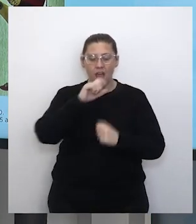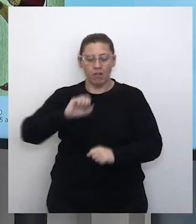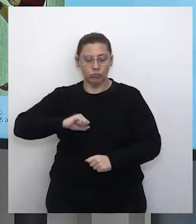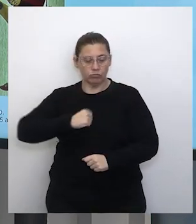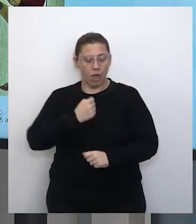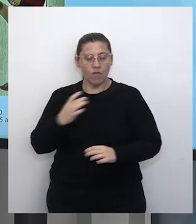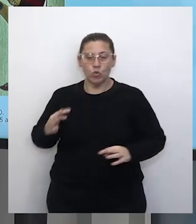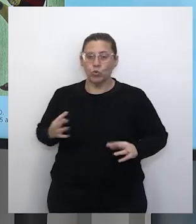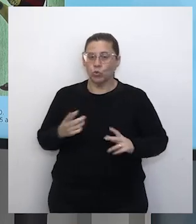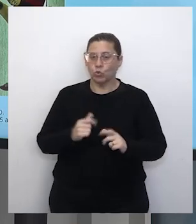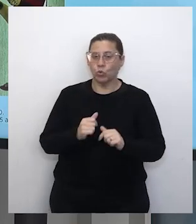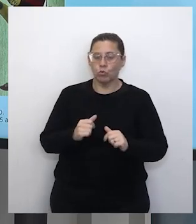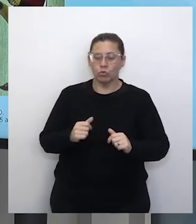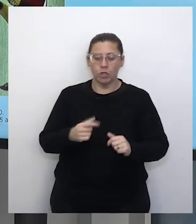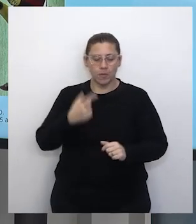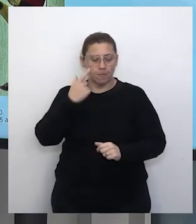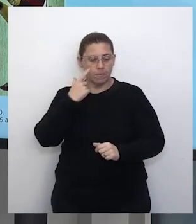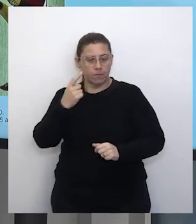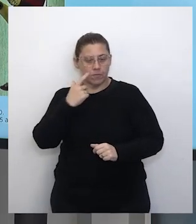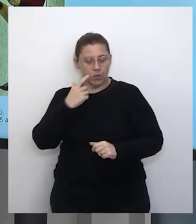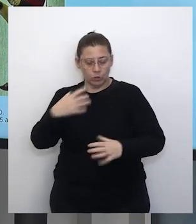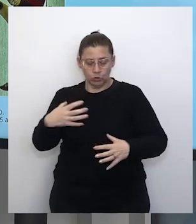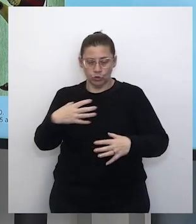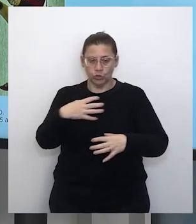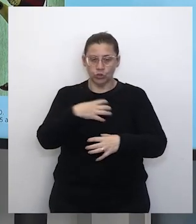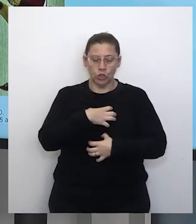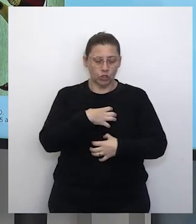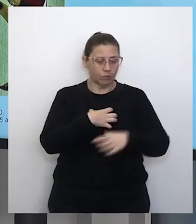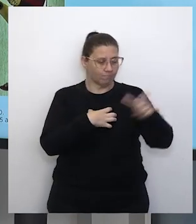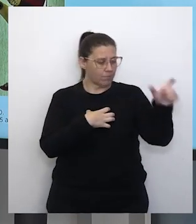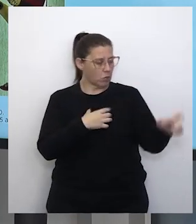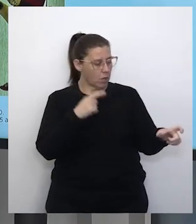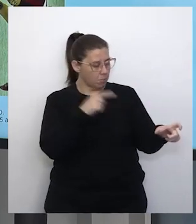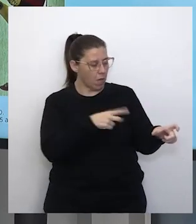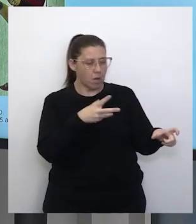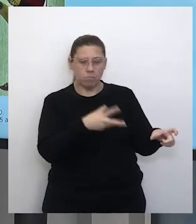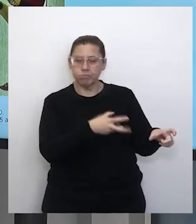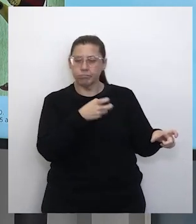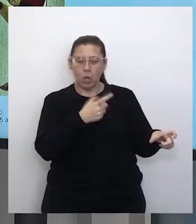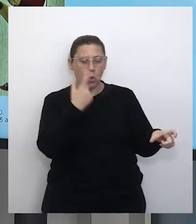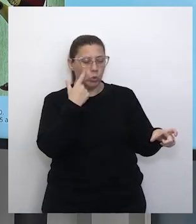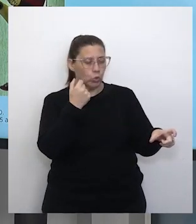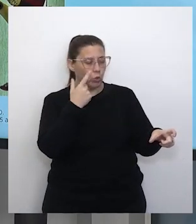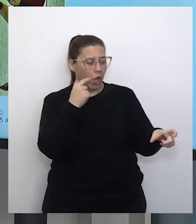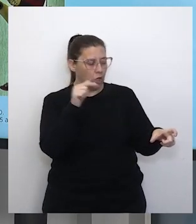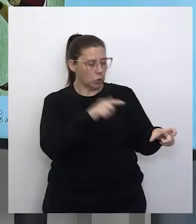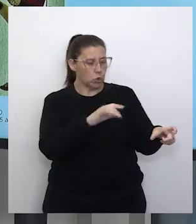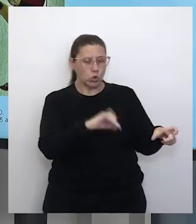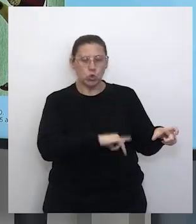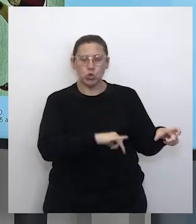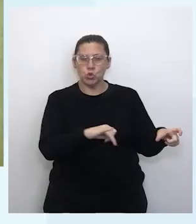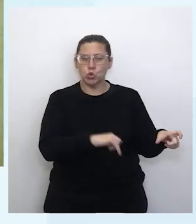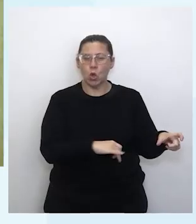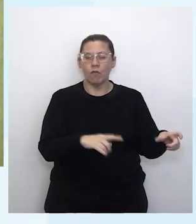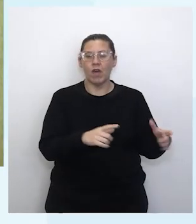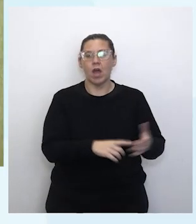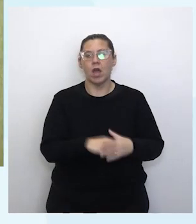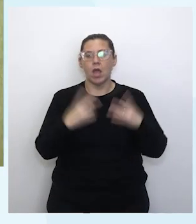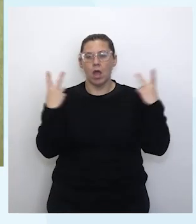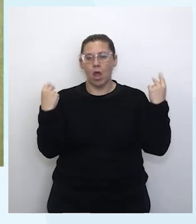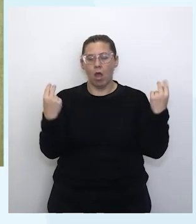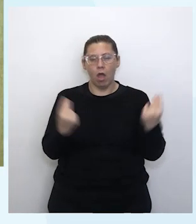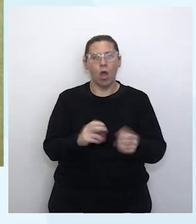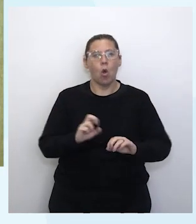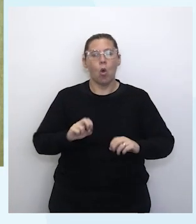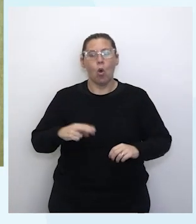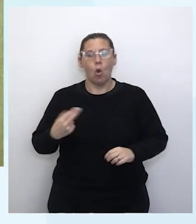Então, quando ele se identificava a tal ponto com o personagem, a ponto de chorar com o sofrimento lá do herói trágico grego, a